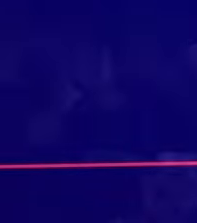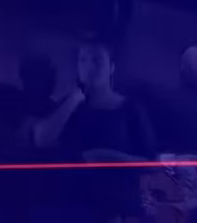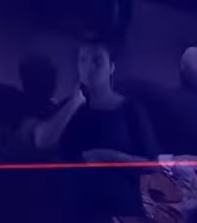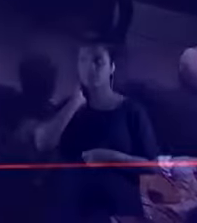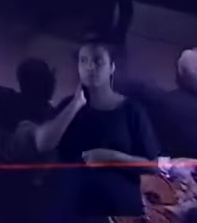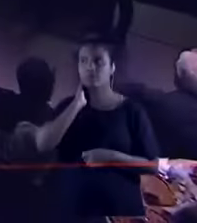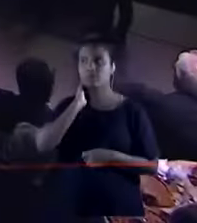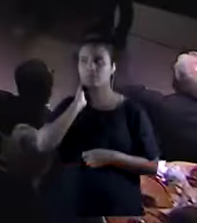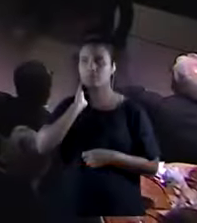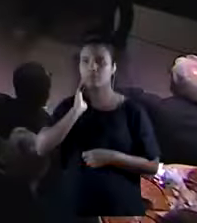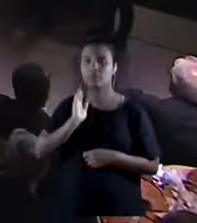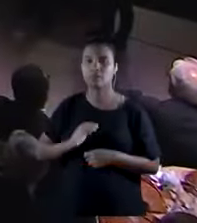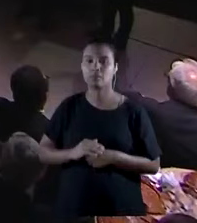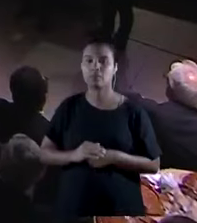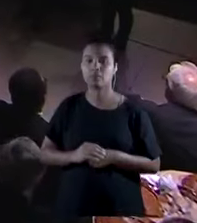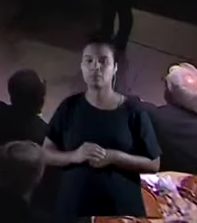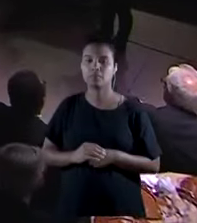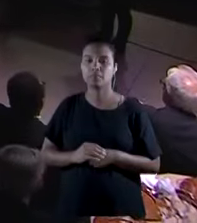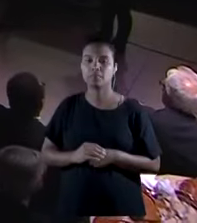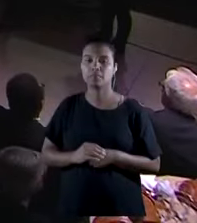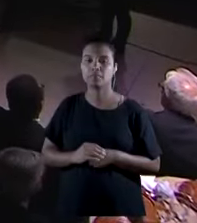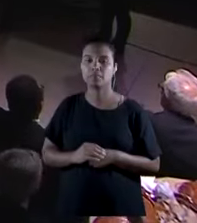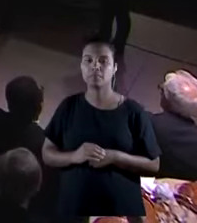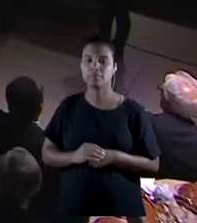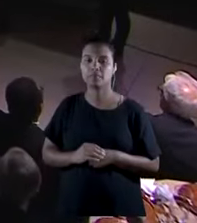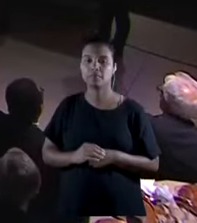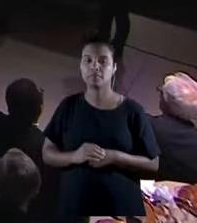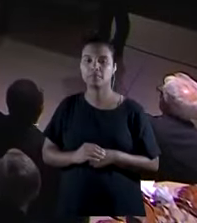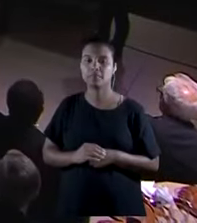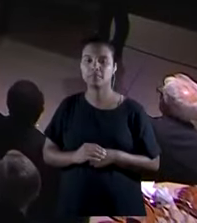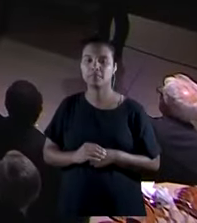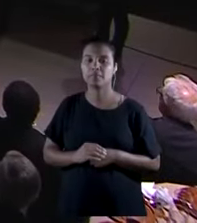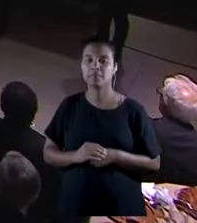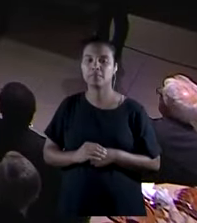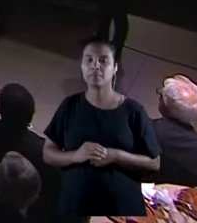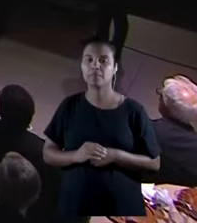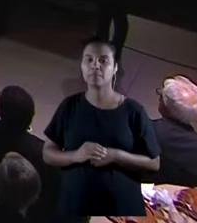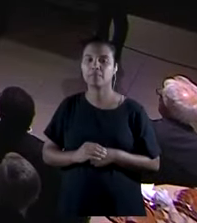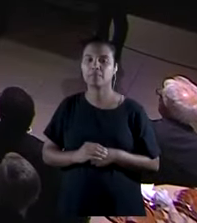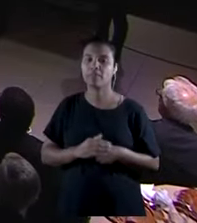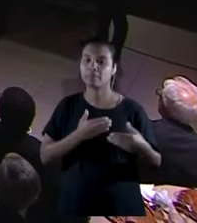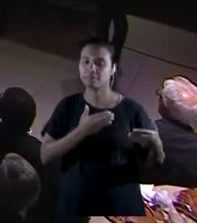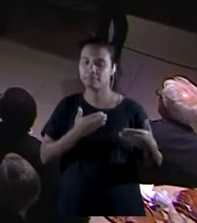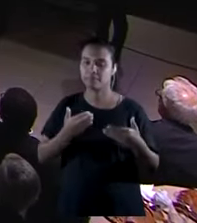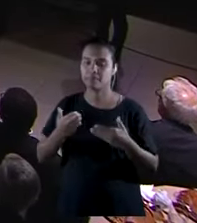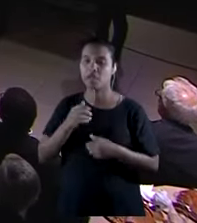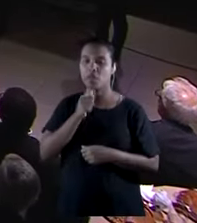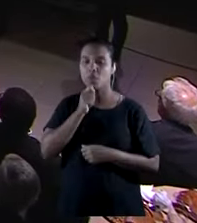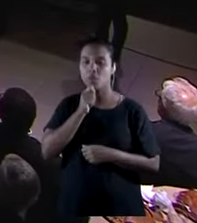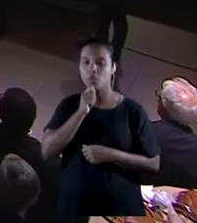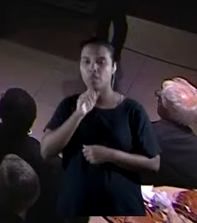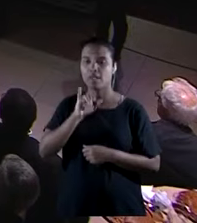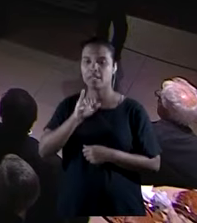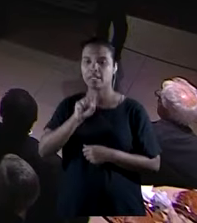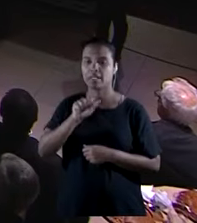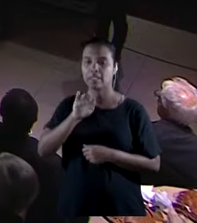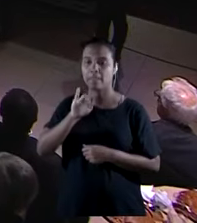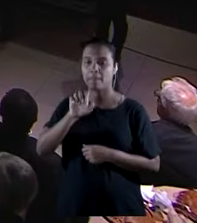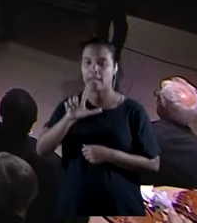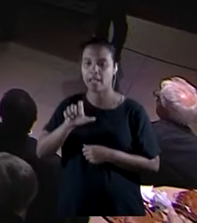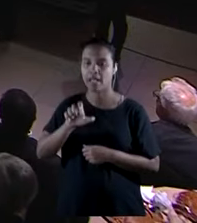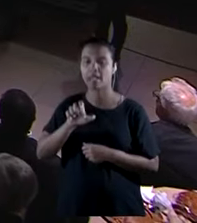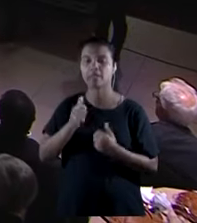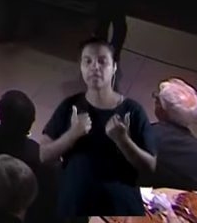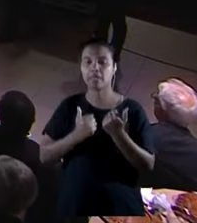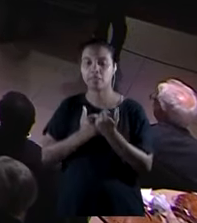e pelo árbitro revelação do campeonato. Peço para que subam ao palco a árbitra assistente Isabelle de Oliveira e